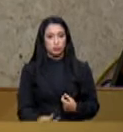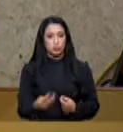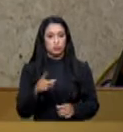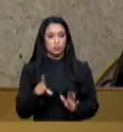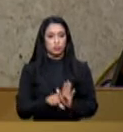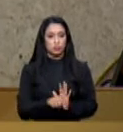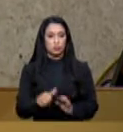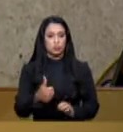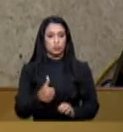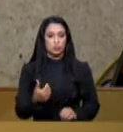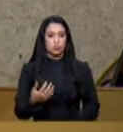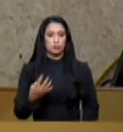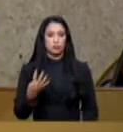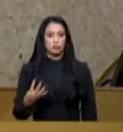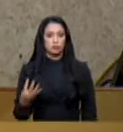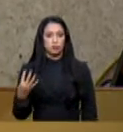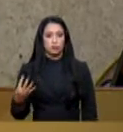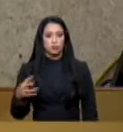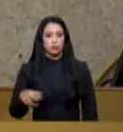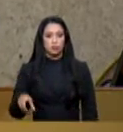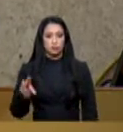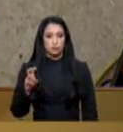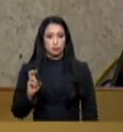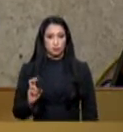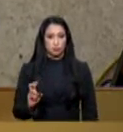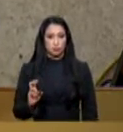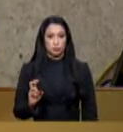da Lei 11.445.